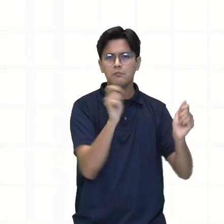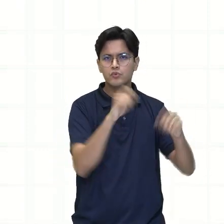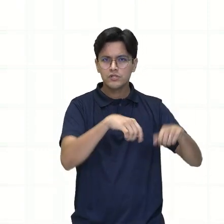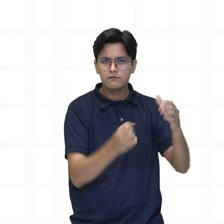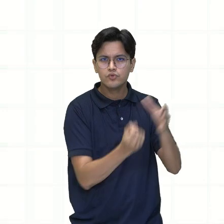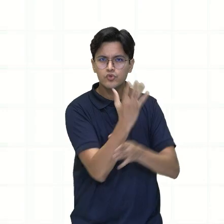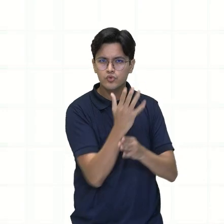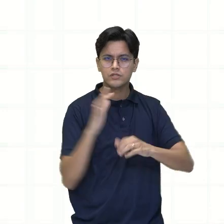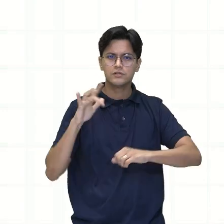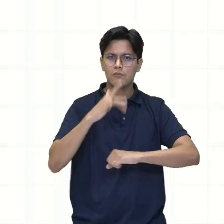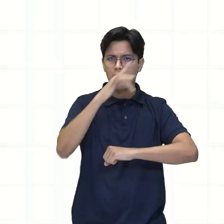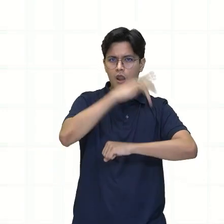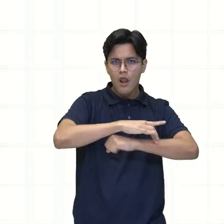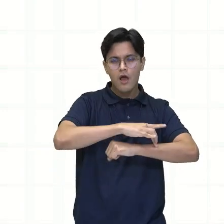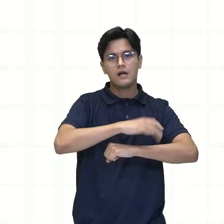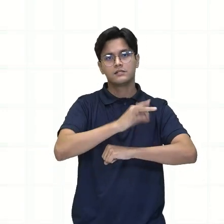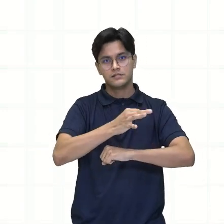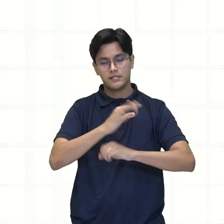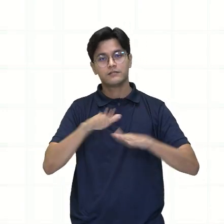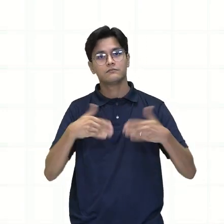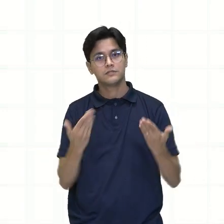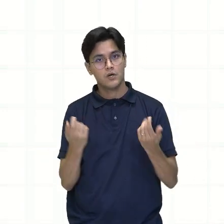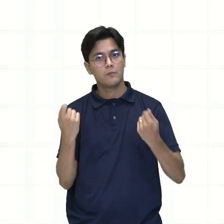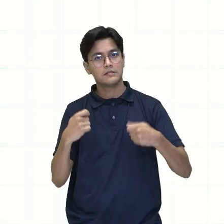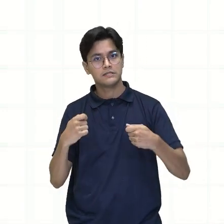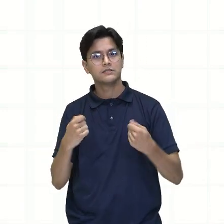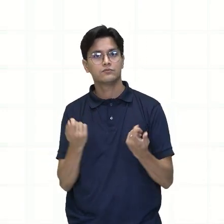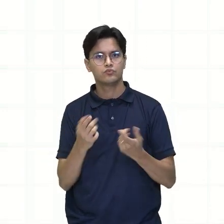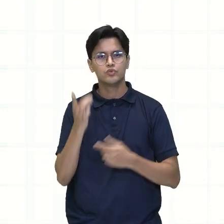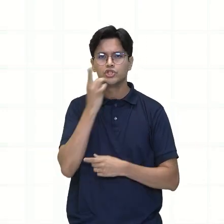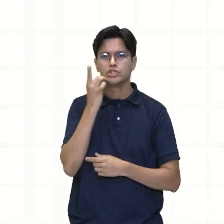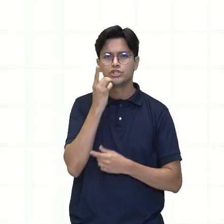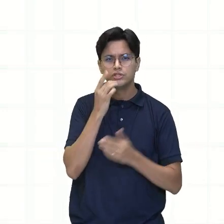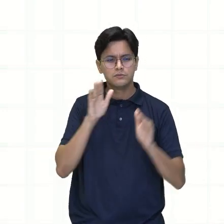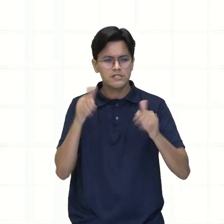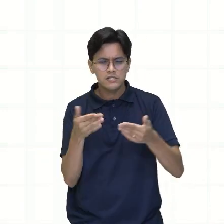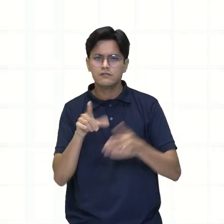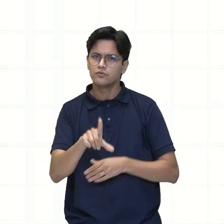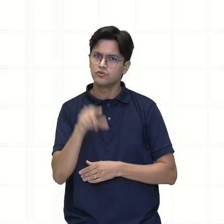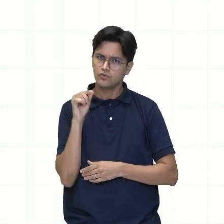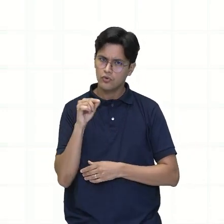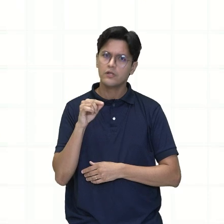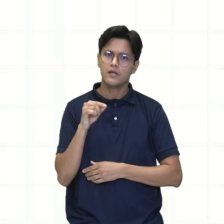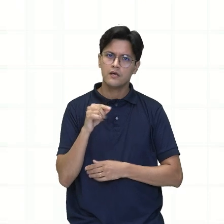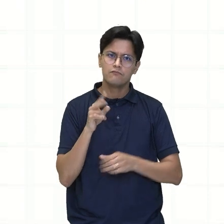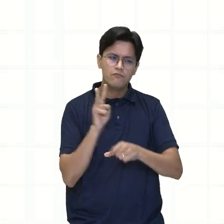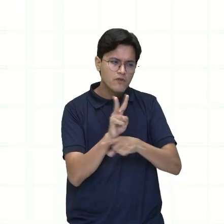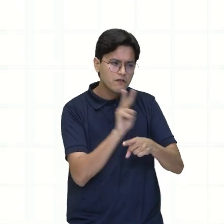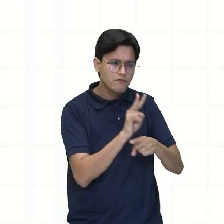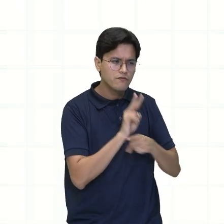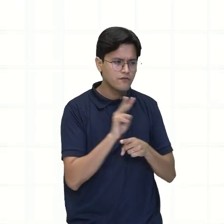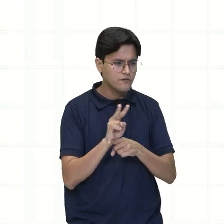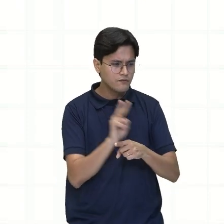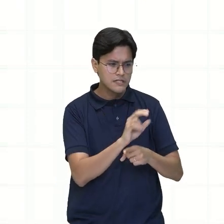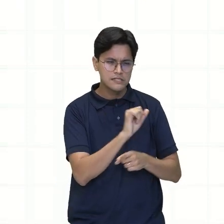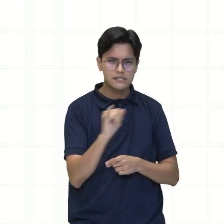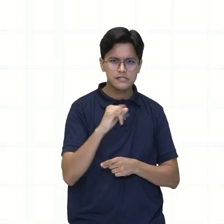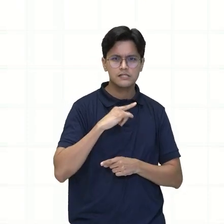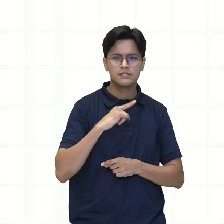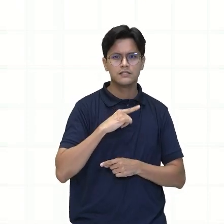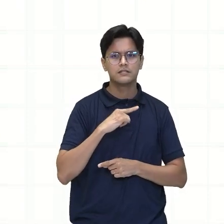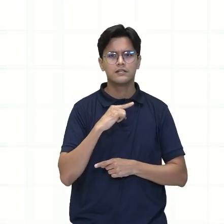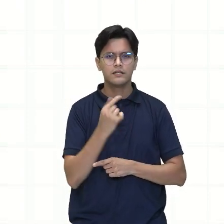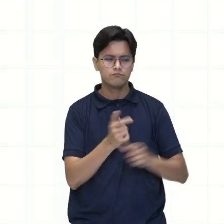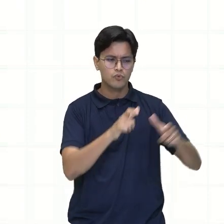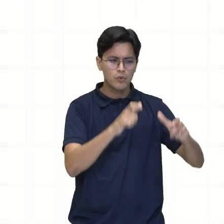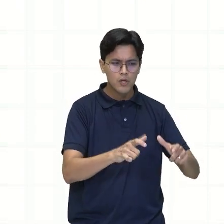olhar no seu quintal, na sua casa, no pátio, verificar se não tem nenhum copinho, tampinha, qualquer que seja o reservatório